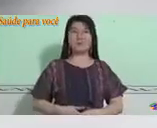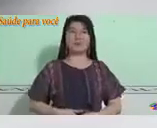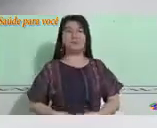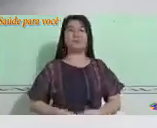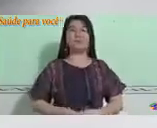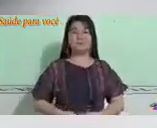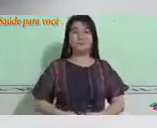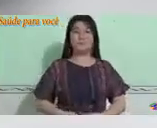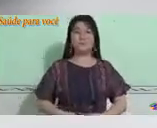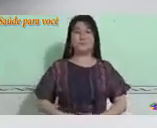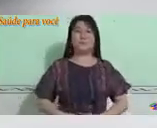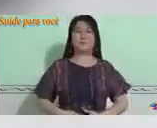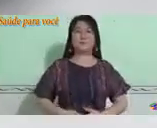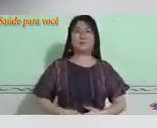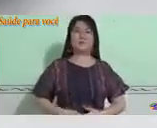médicos.